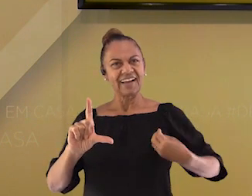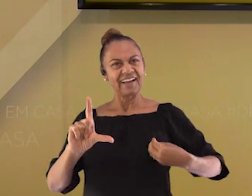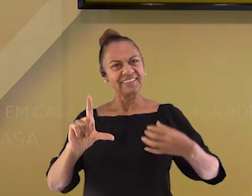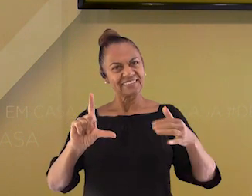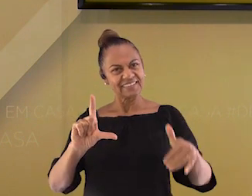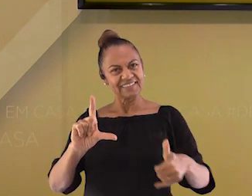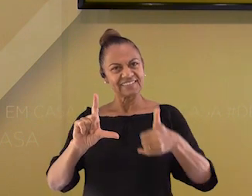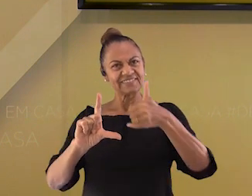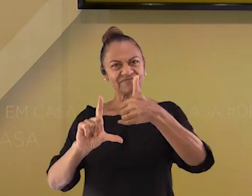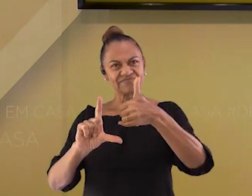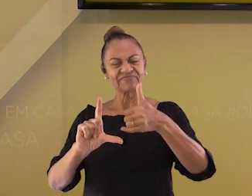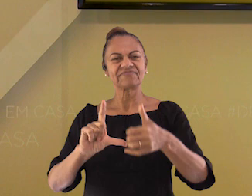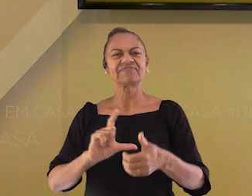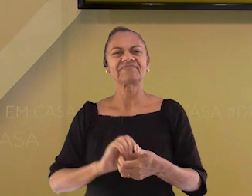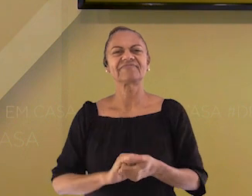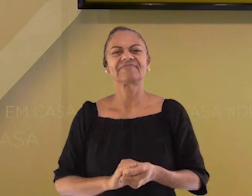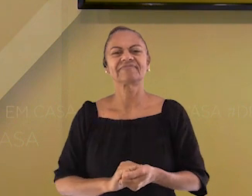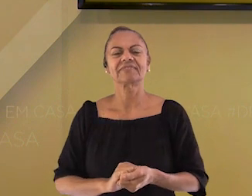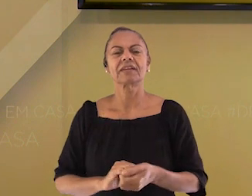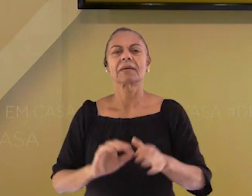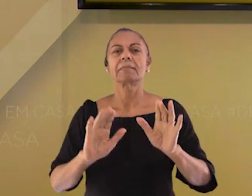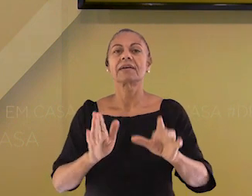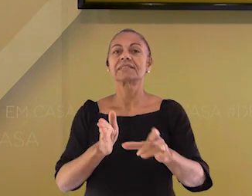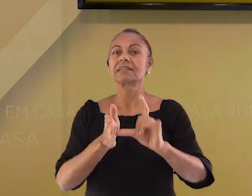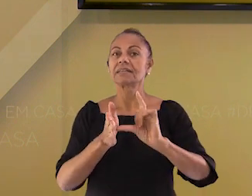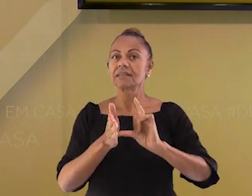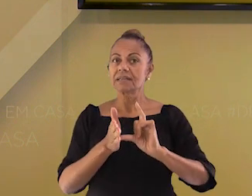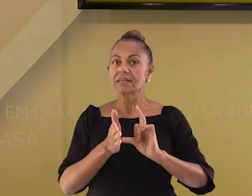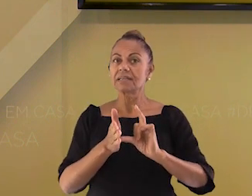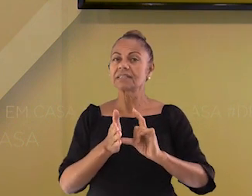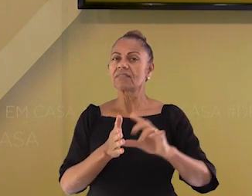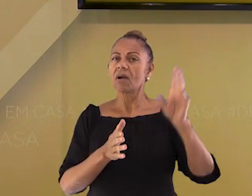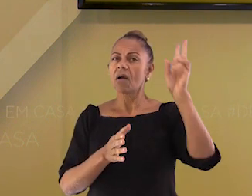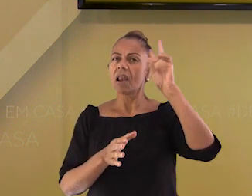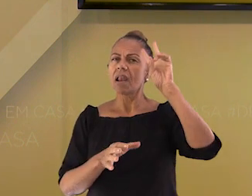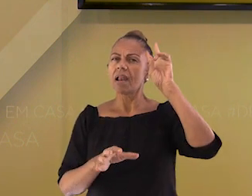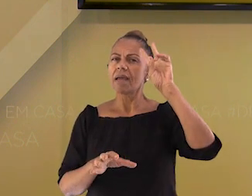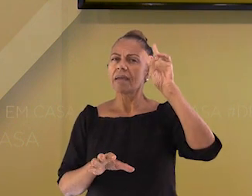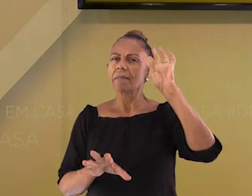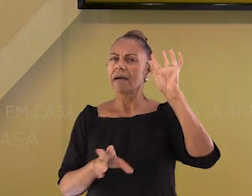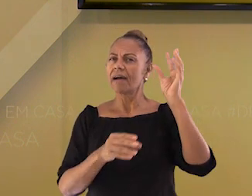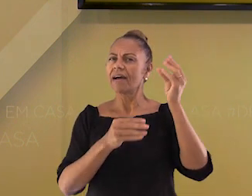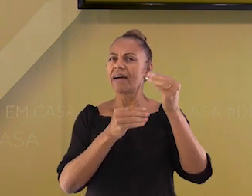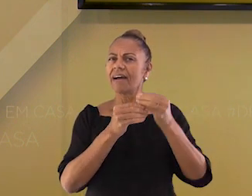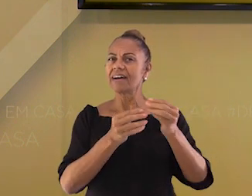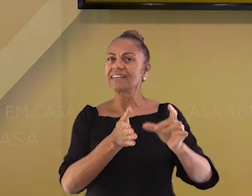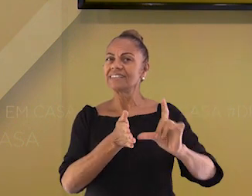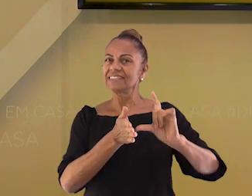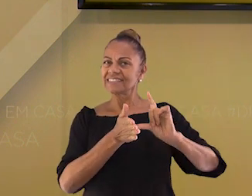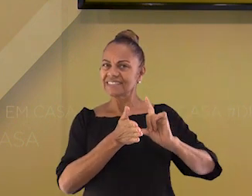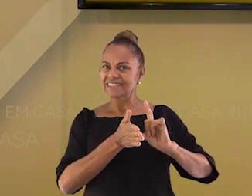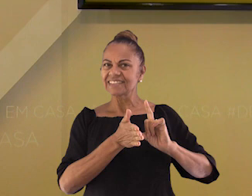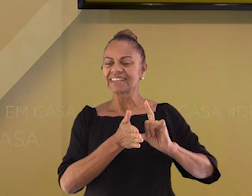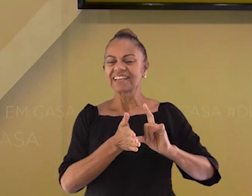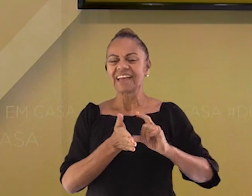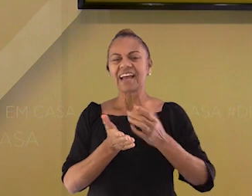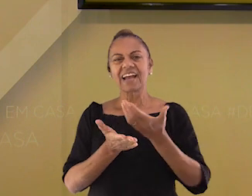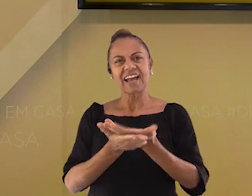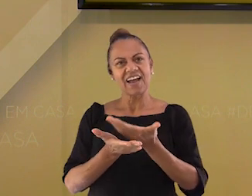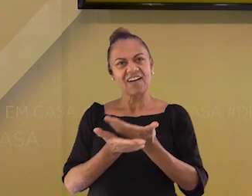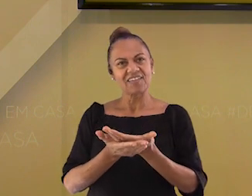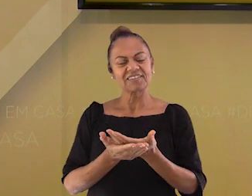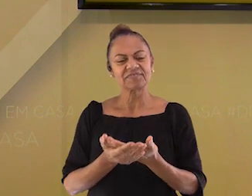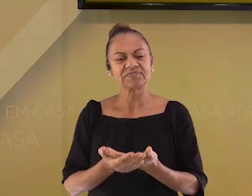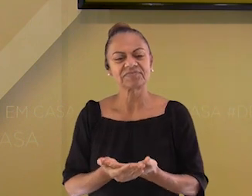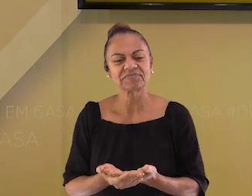que aparecerá em sua tela. Mas antes, vamos relembrar uma pergunta que fiz para vocês no início da nossa